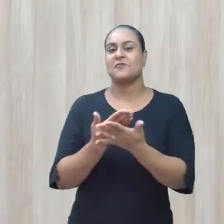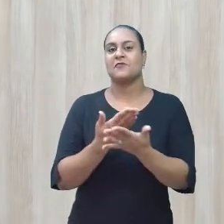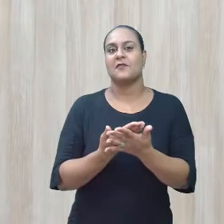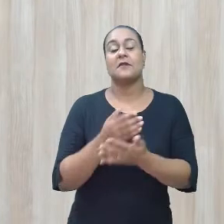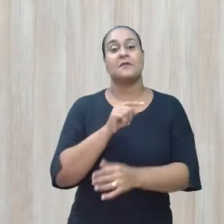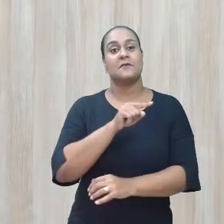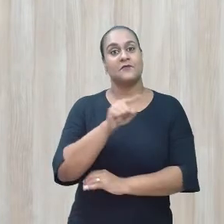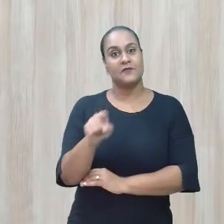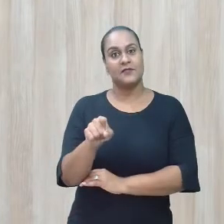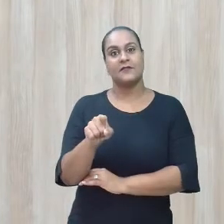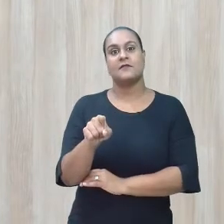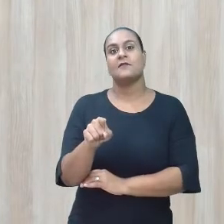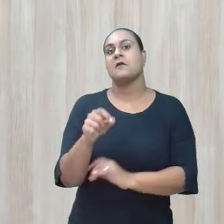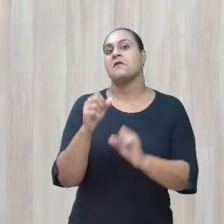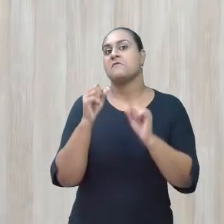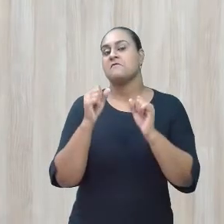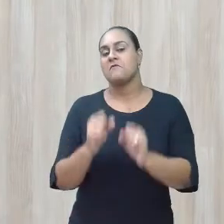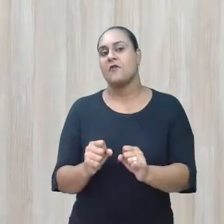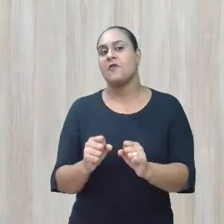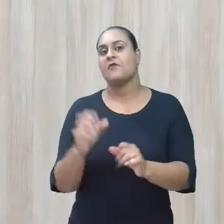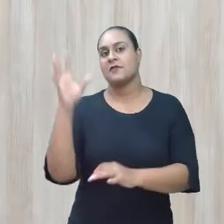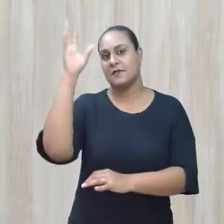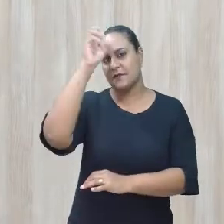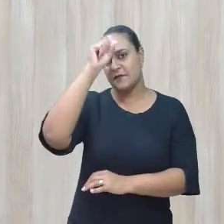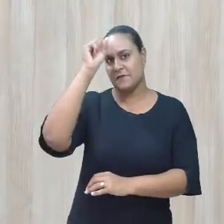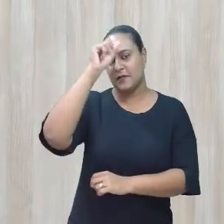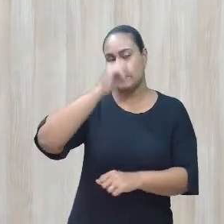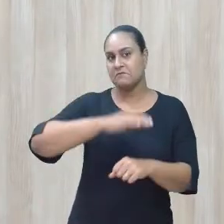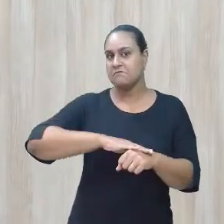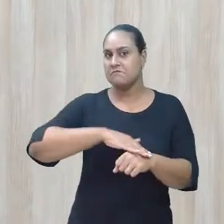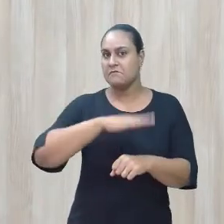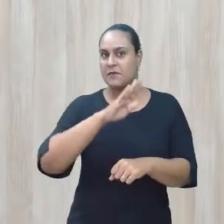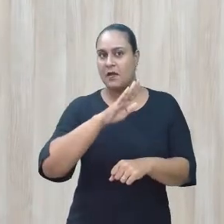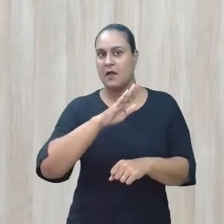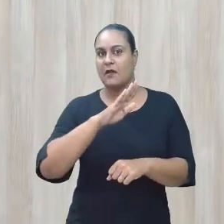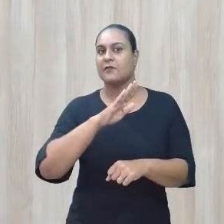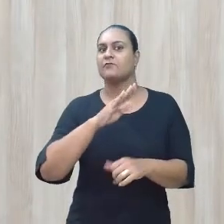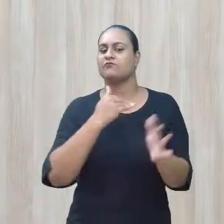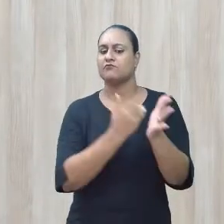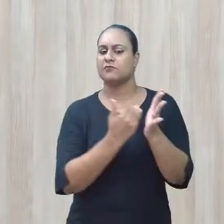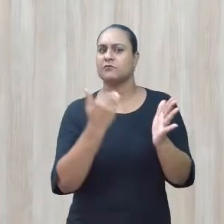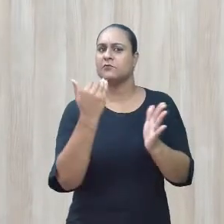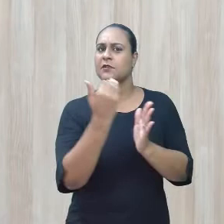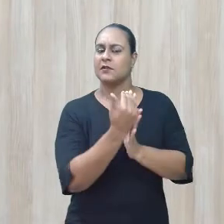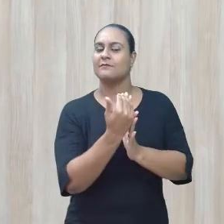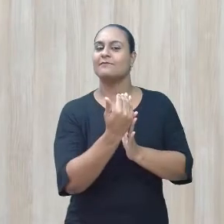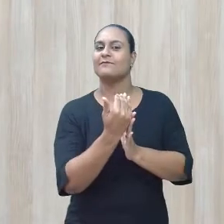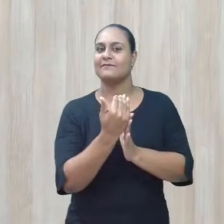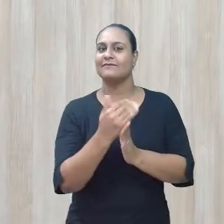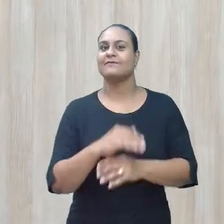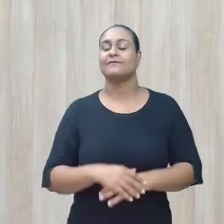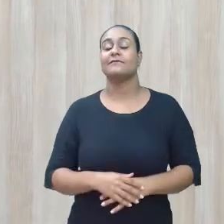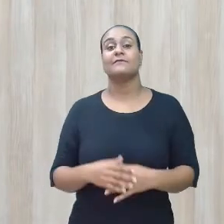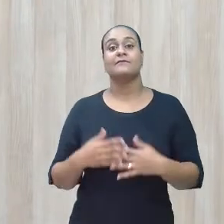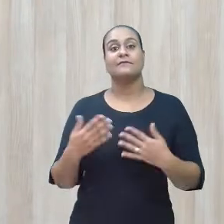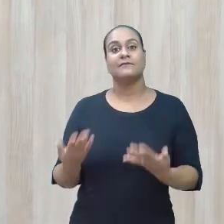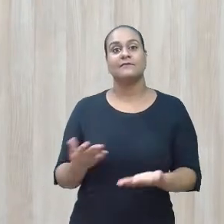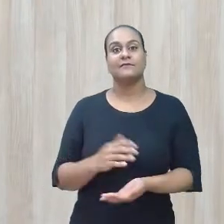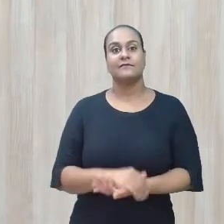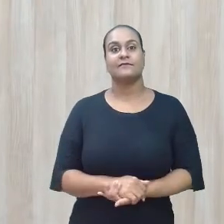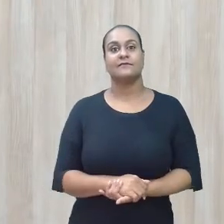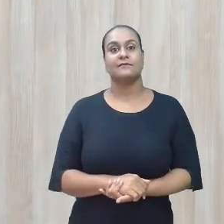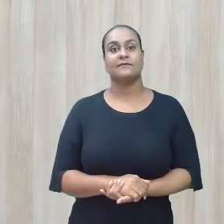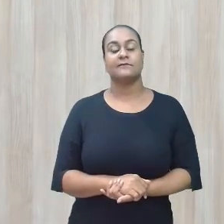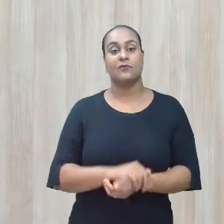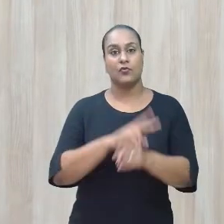para que a gente possa, né, aprender mais, para que a gente possa crescer enquanto ser. Enfim, é isso. Olha só, o nosso tema de